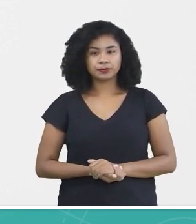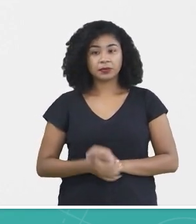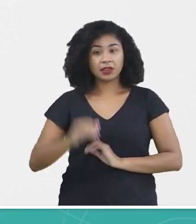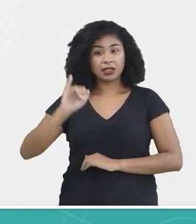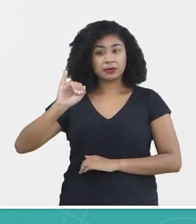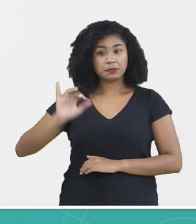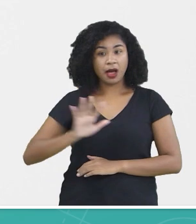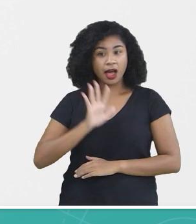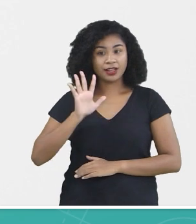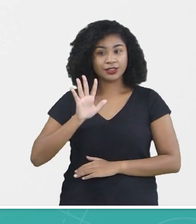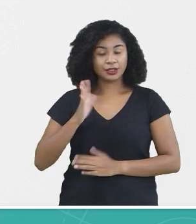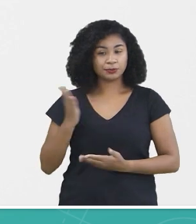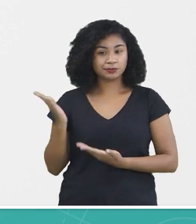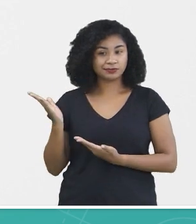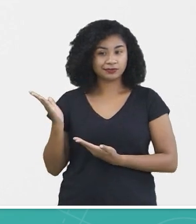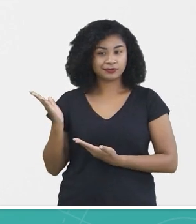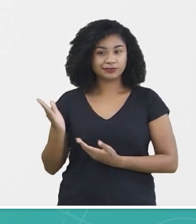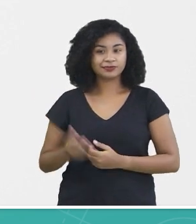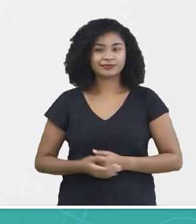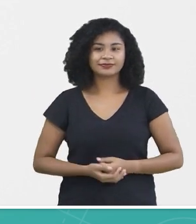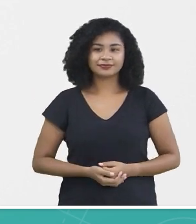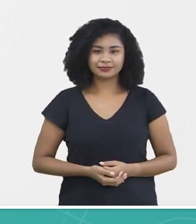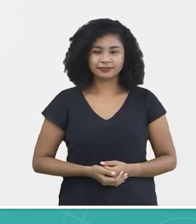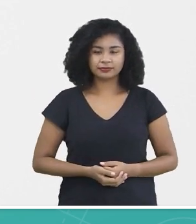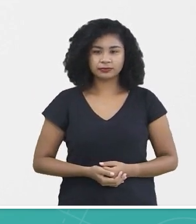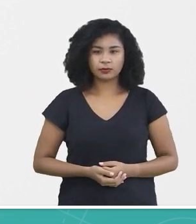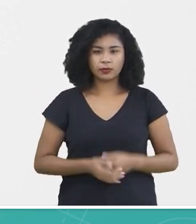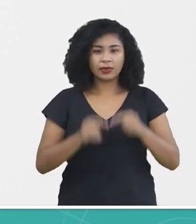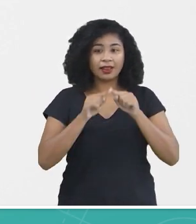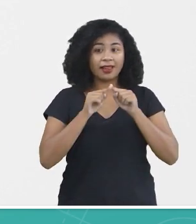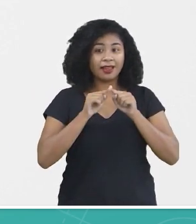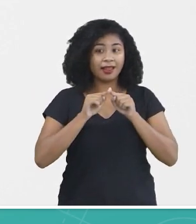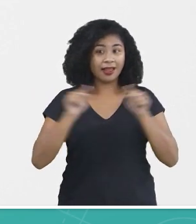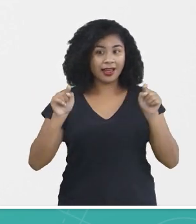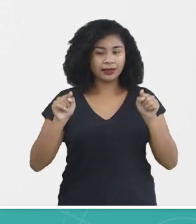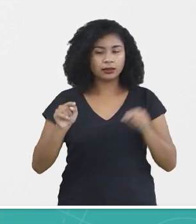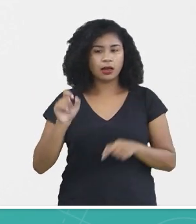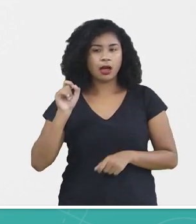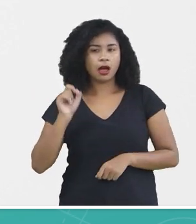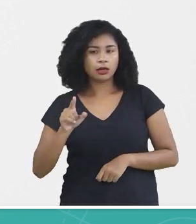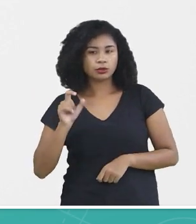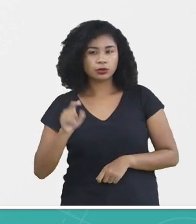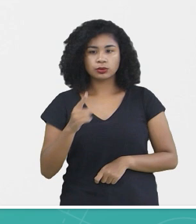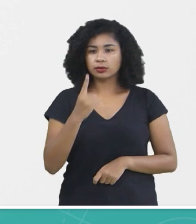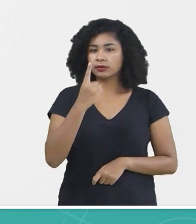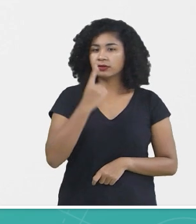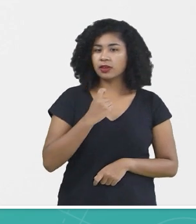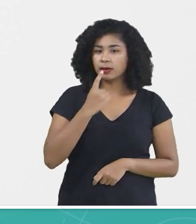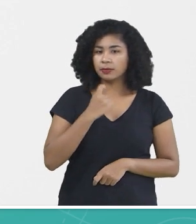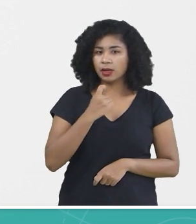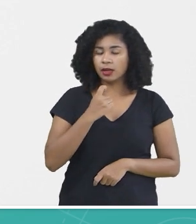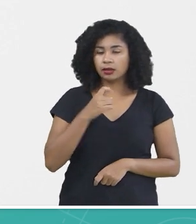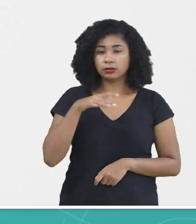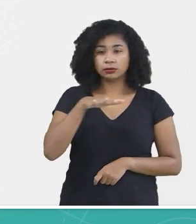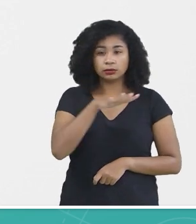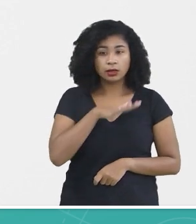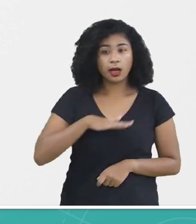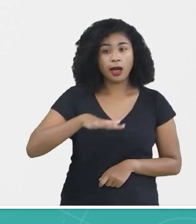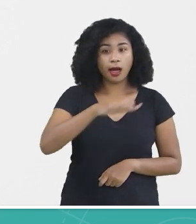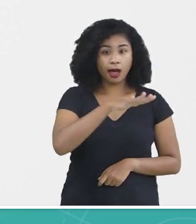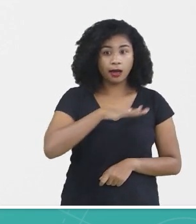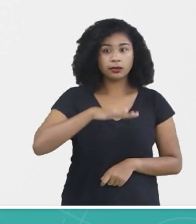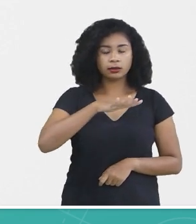Isso. Então, você pode observar, ó, que as retas azul e vermelha, ó, a azul está na tampa, a vermelha